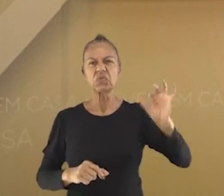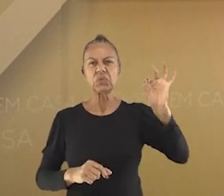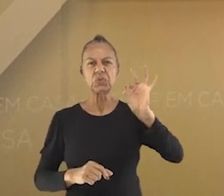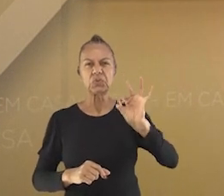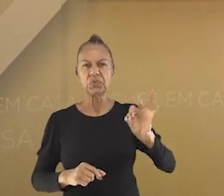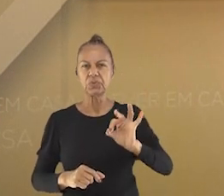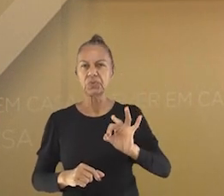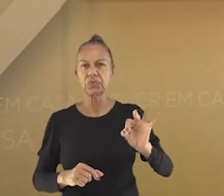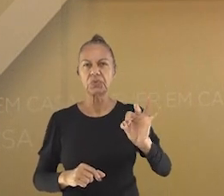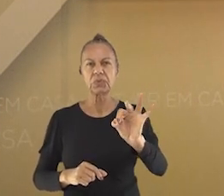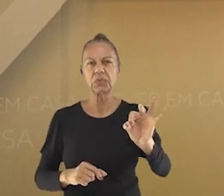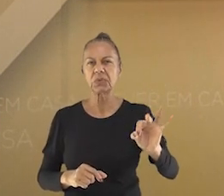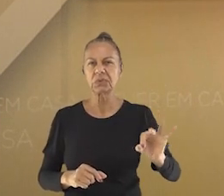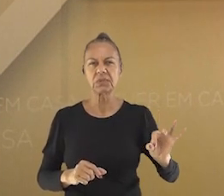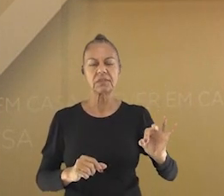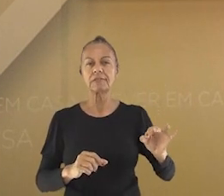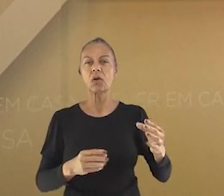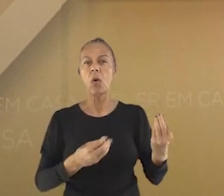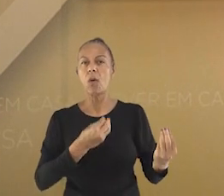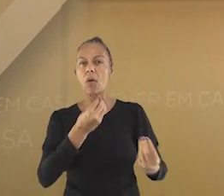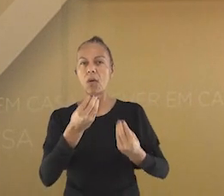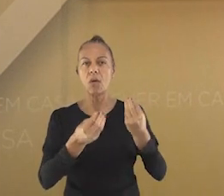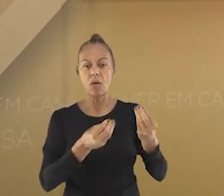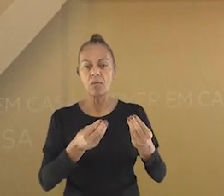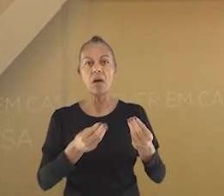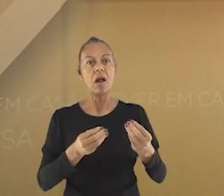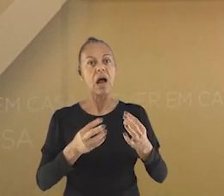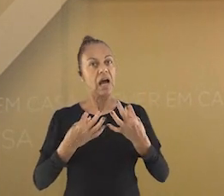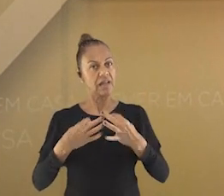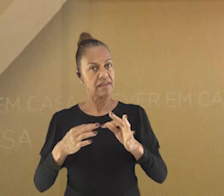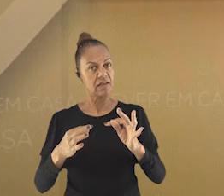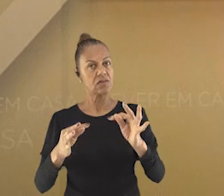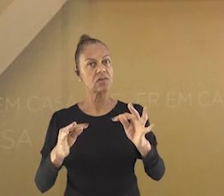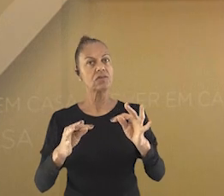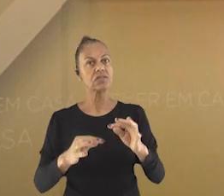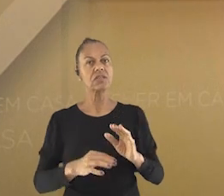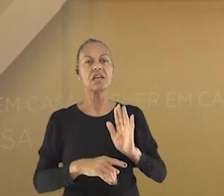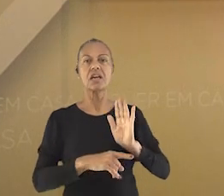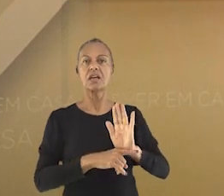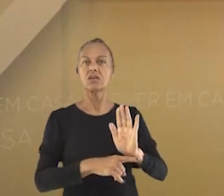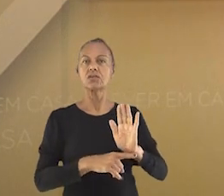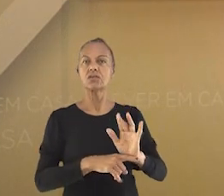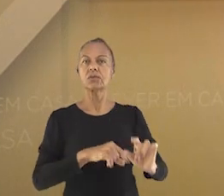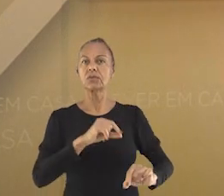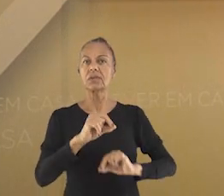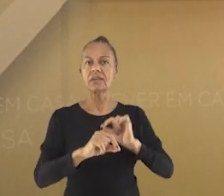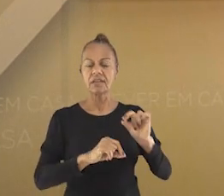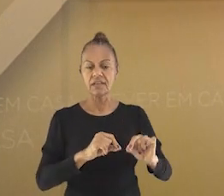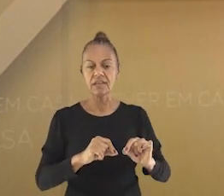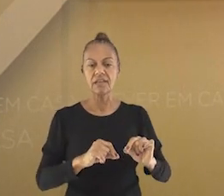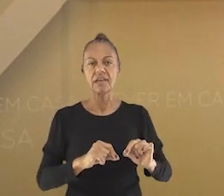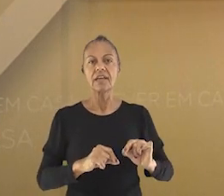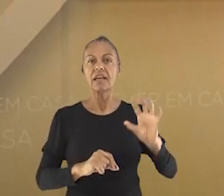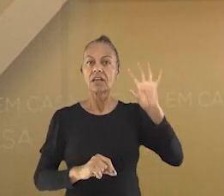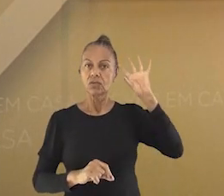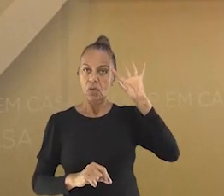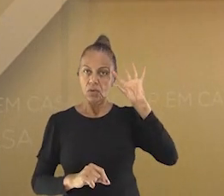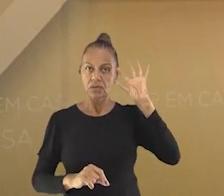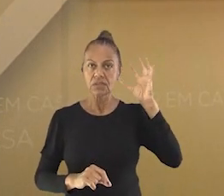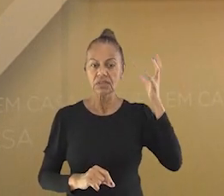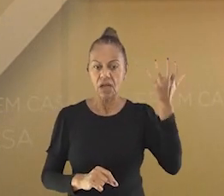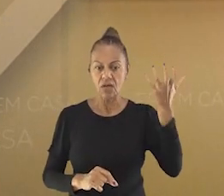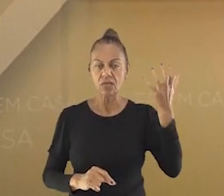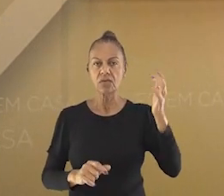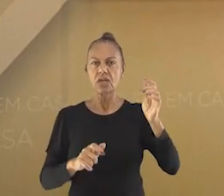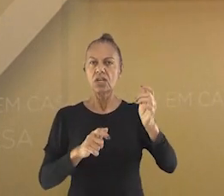de pragas na lavoura. E aqui a tecnologia tem um papel decisivo, uma vez